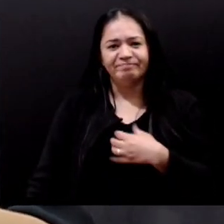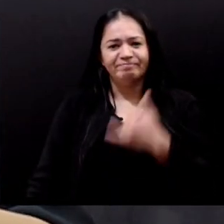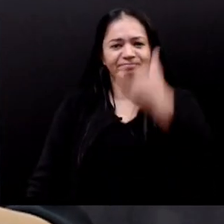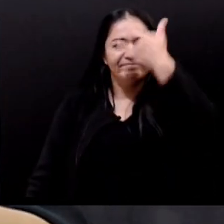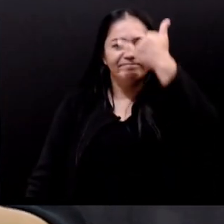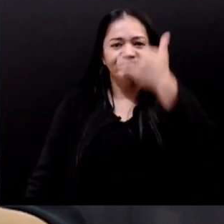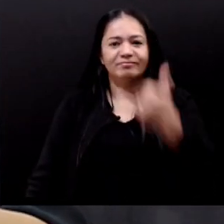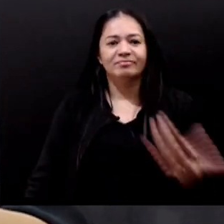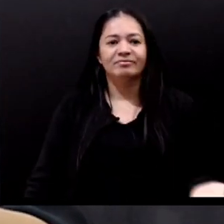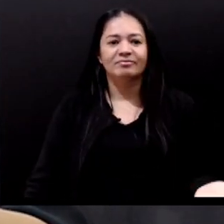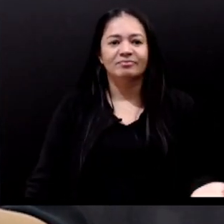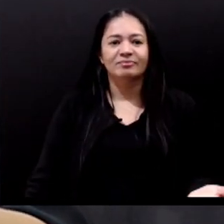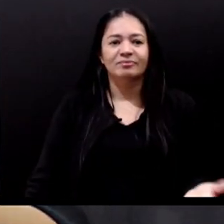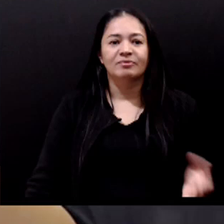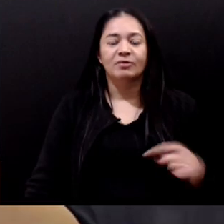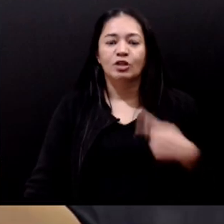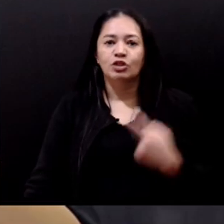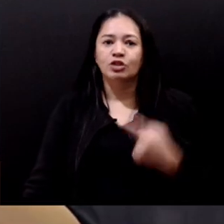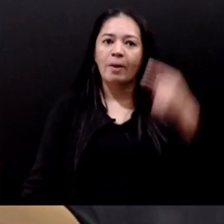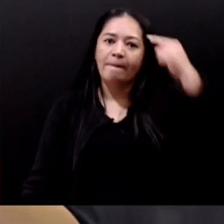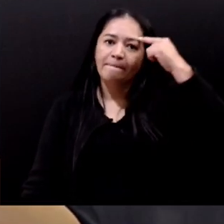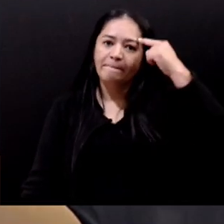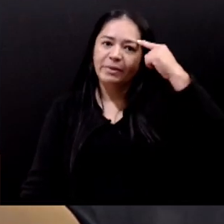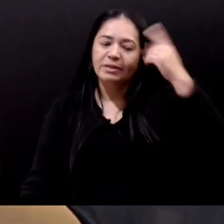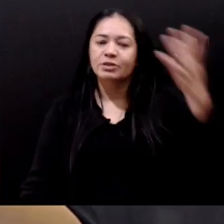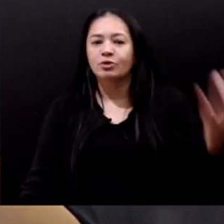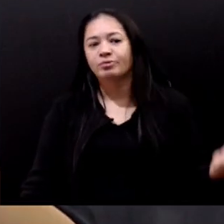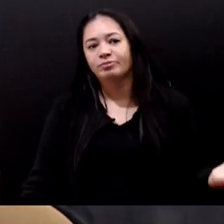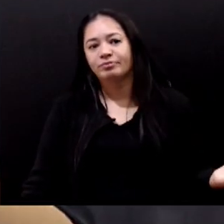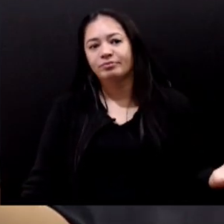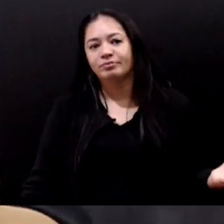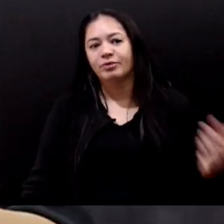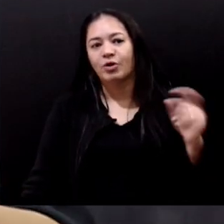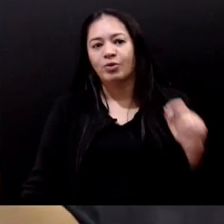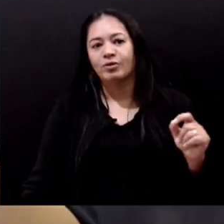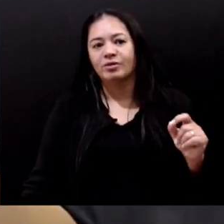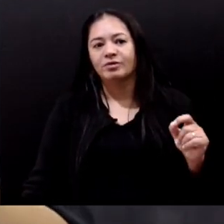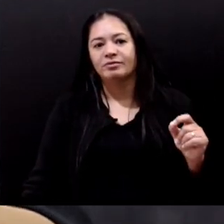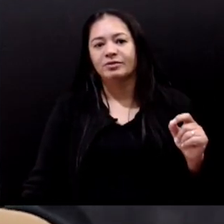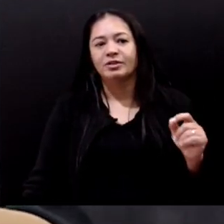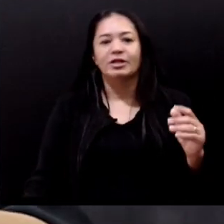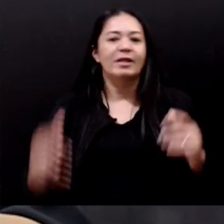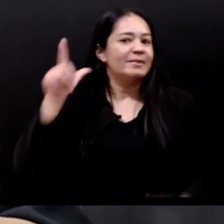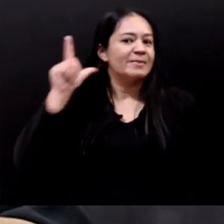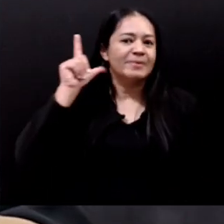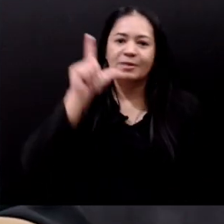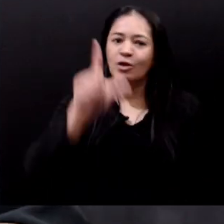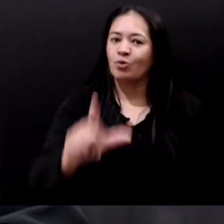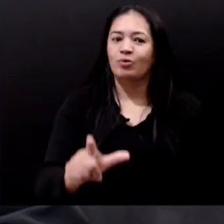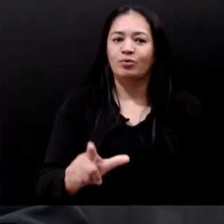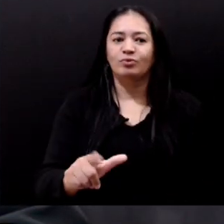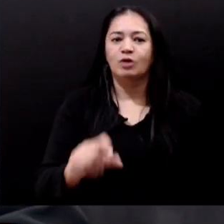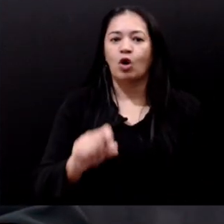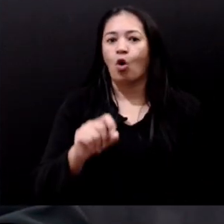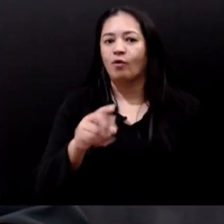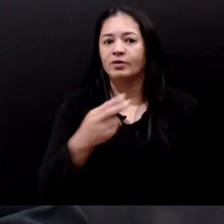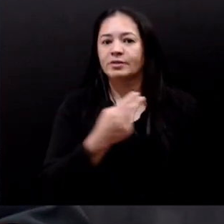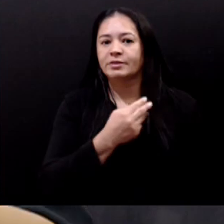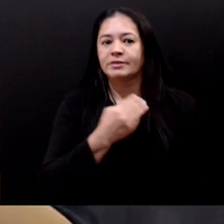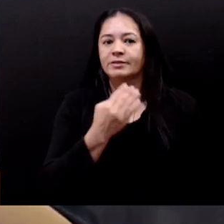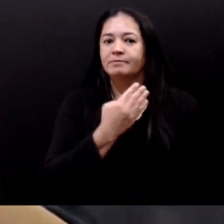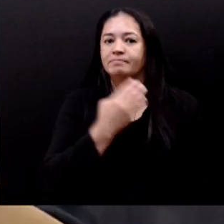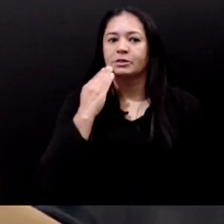gente idealizou uma realidade que é inatingível, ou você está em uma dieta extremamente restrita,